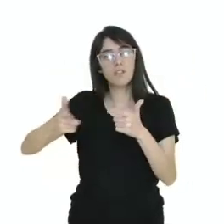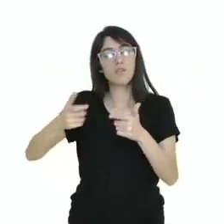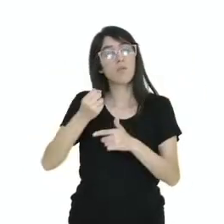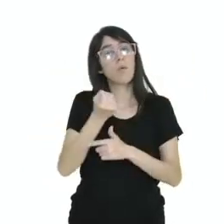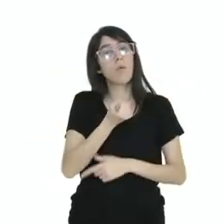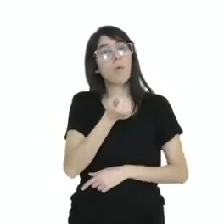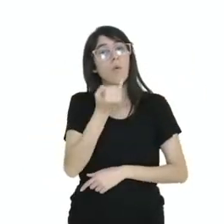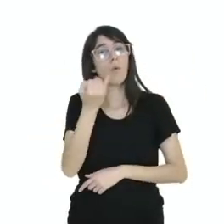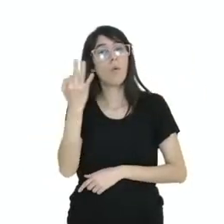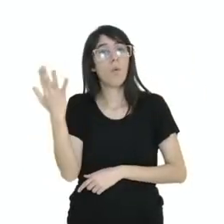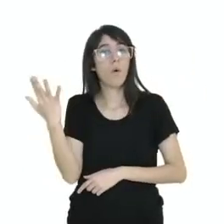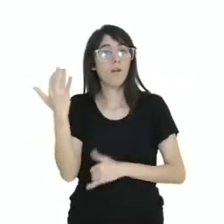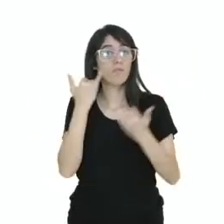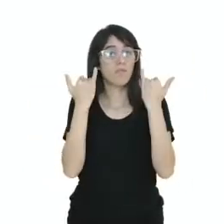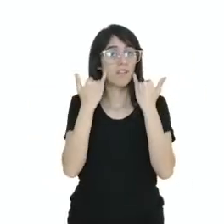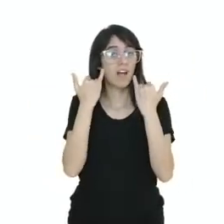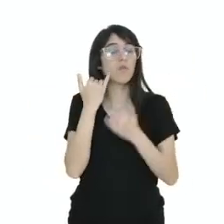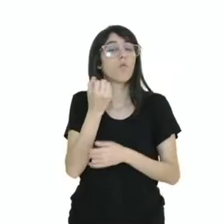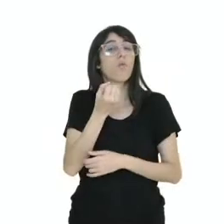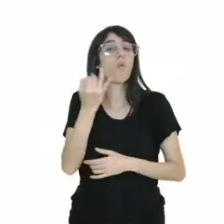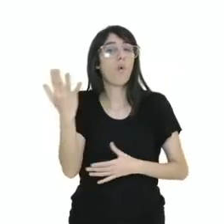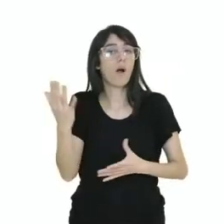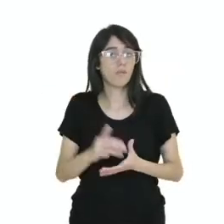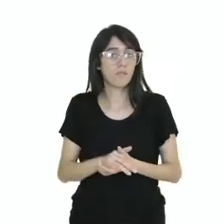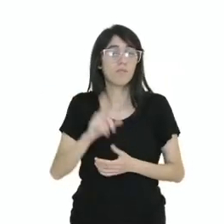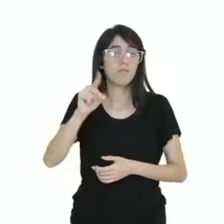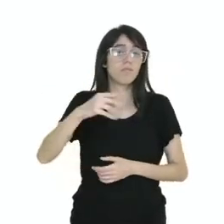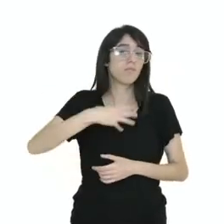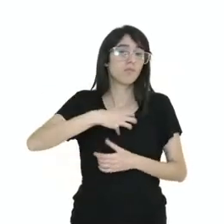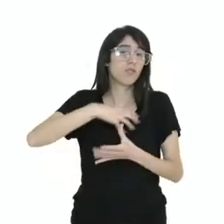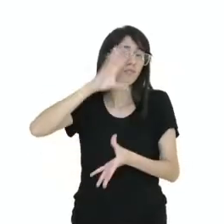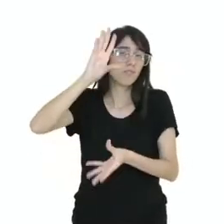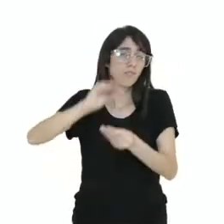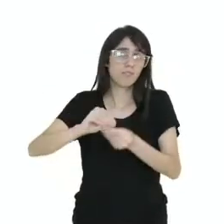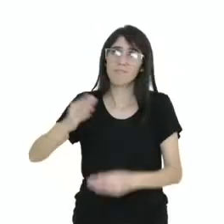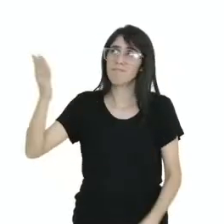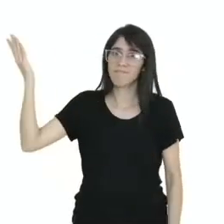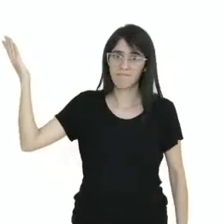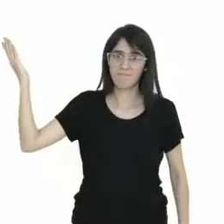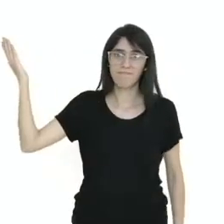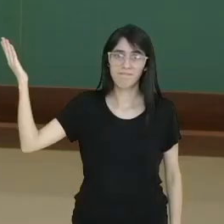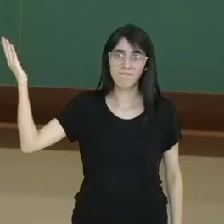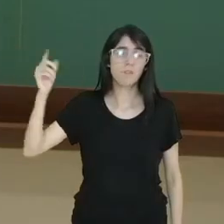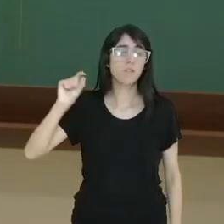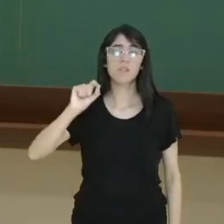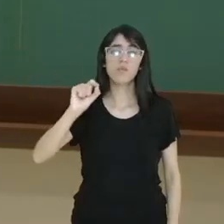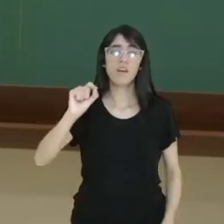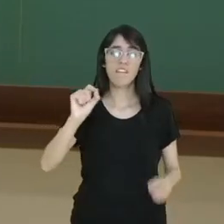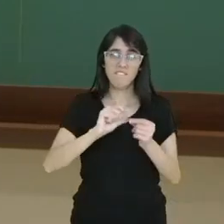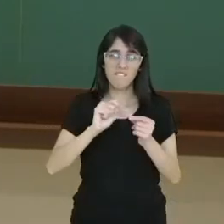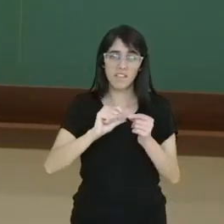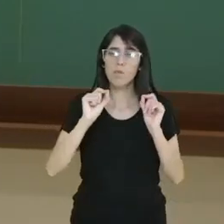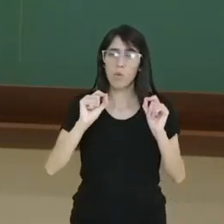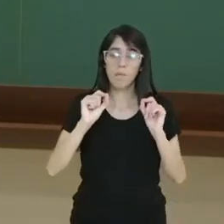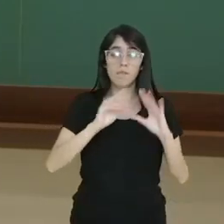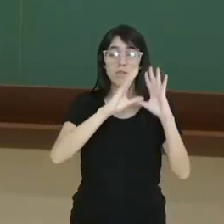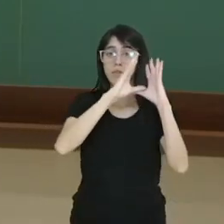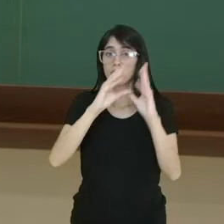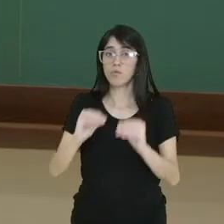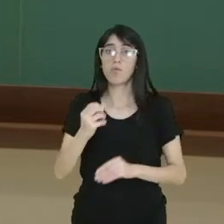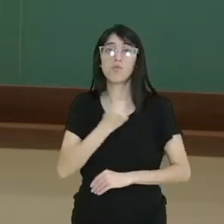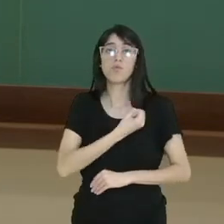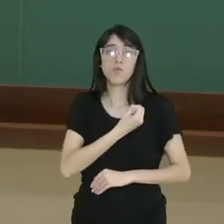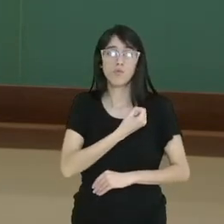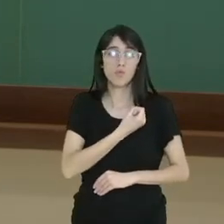quantidade desses dados. Isso aqui é uma forma resumida. O que que eu tenho que fazer? Pegar todos os